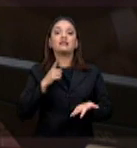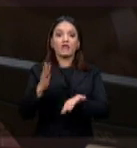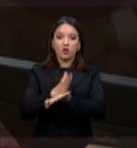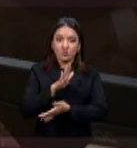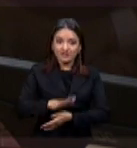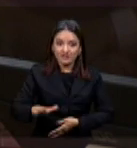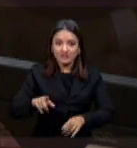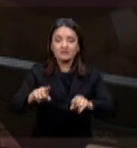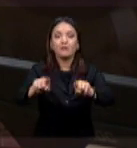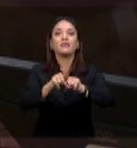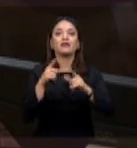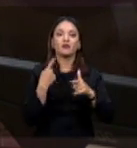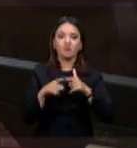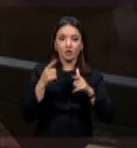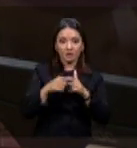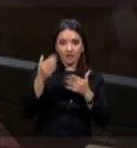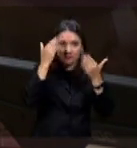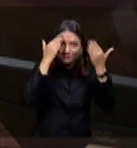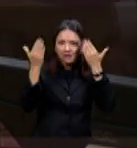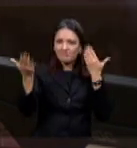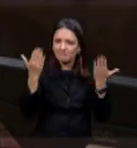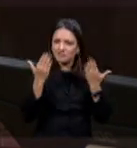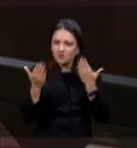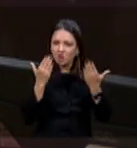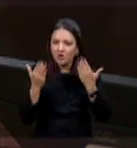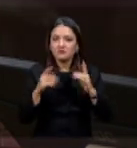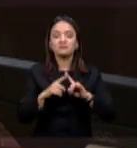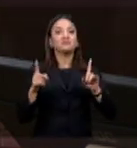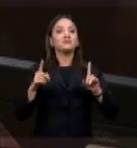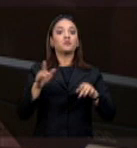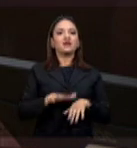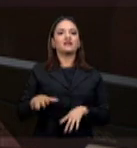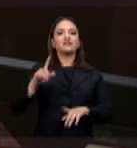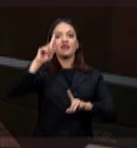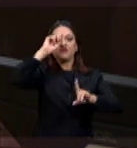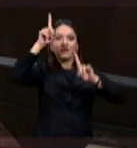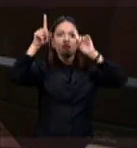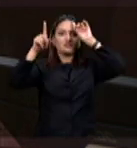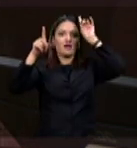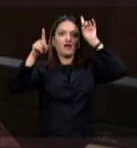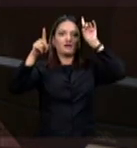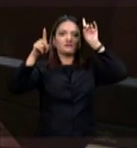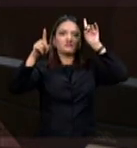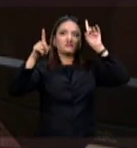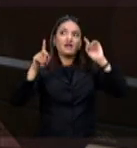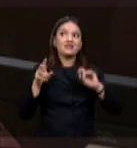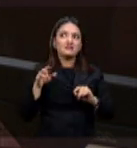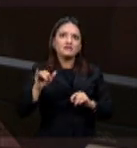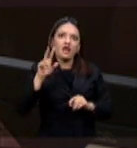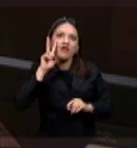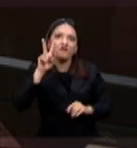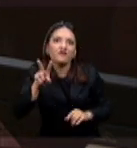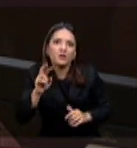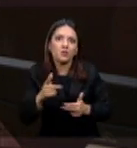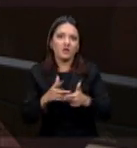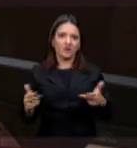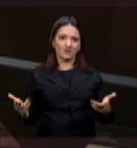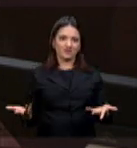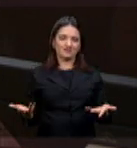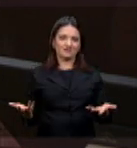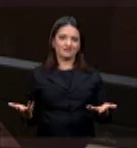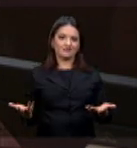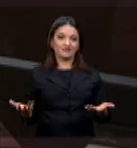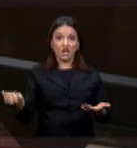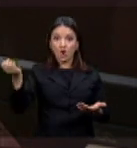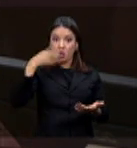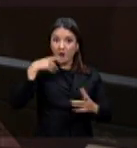psíquico, mas mesmo assim, para uma criança inventar uma história de abuso, ela tem que, de alguma maneira, ter sido exposta àquilo. E abuso sexual pode